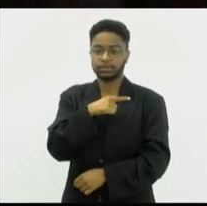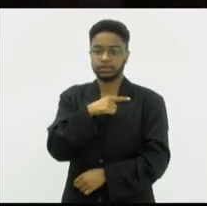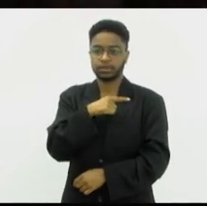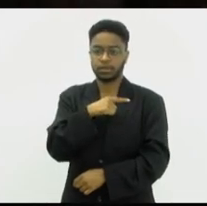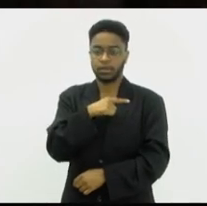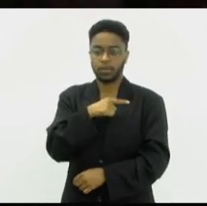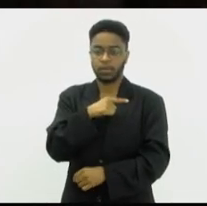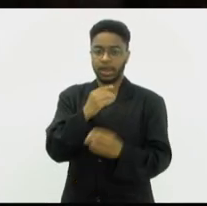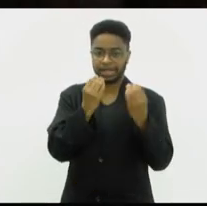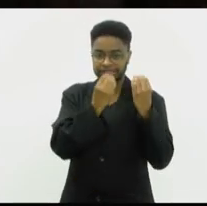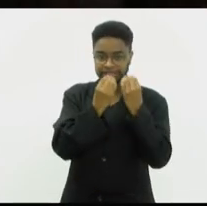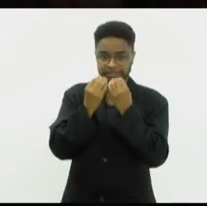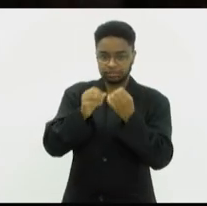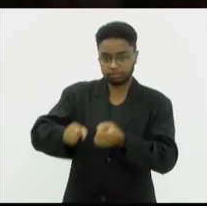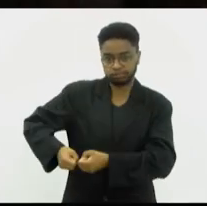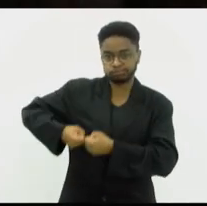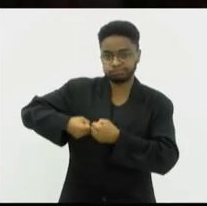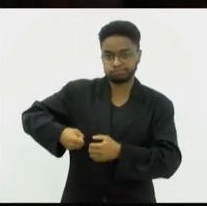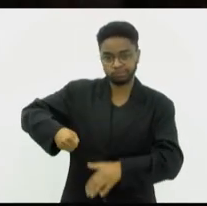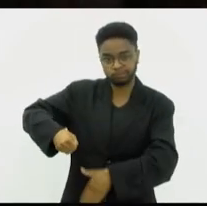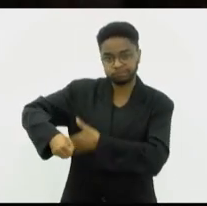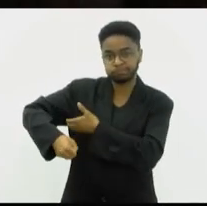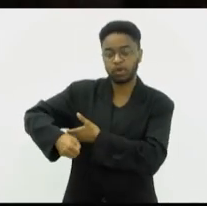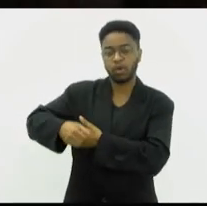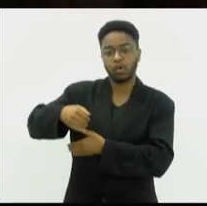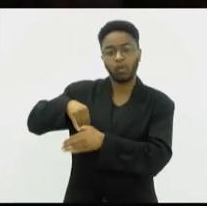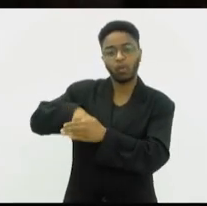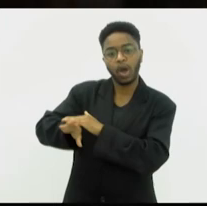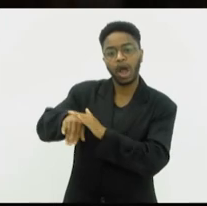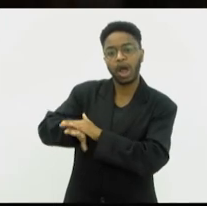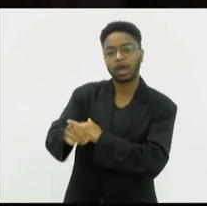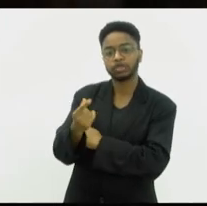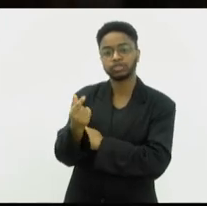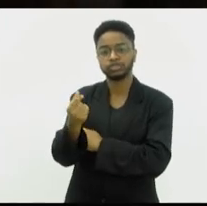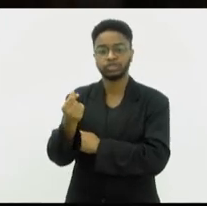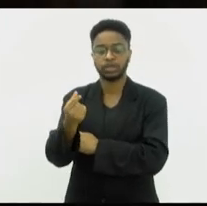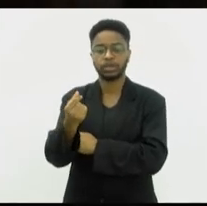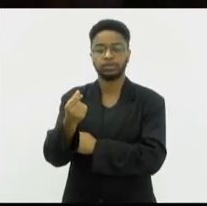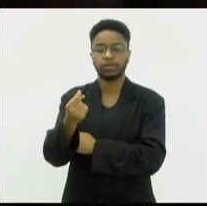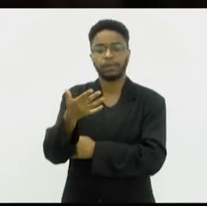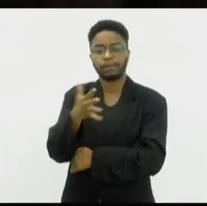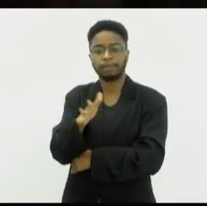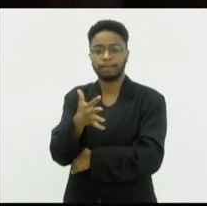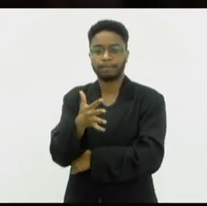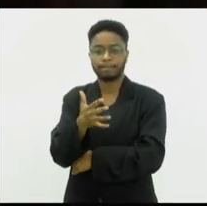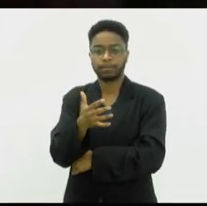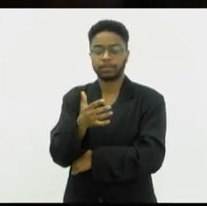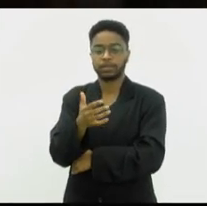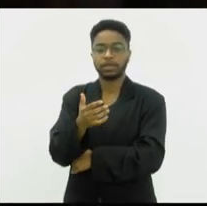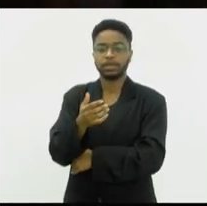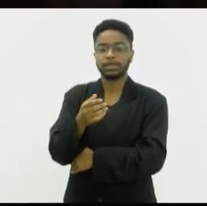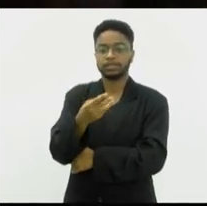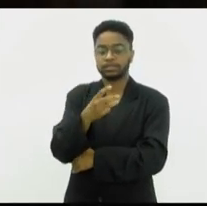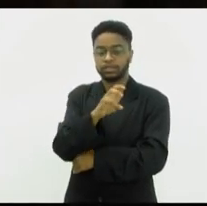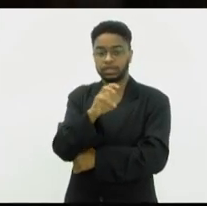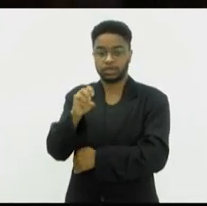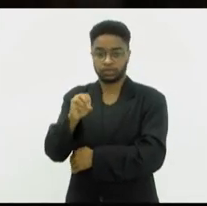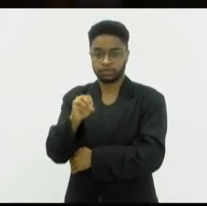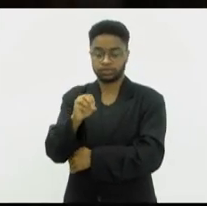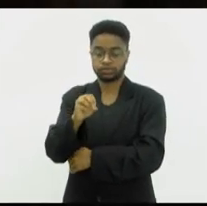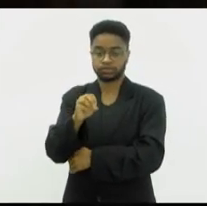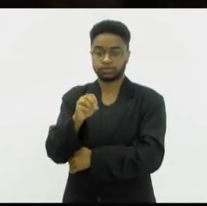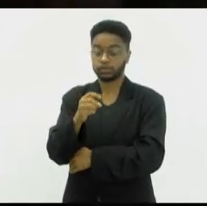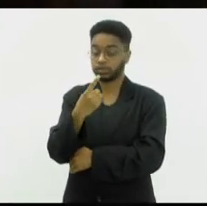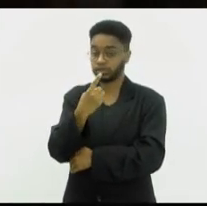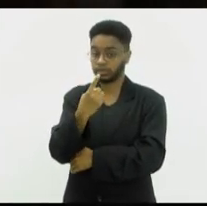braço, com verbas, até o último levantamento de quase meio bi para distribuir com